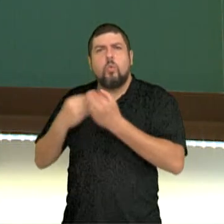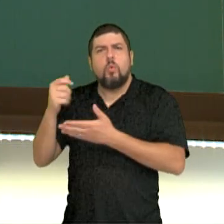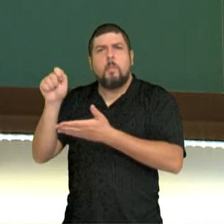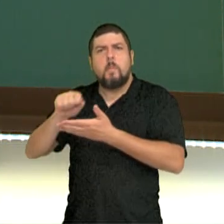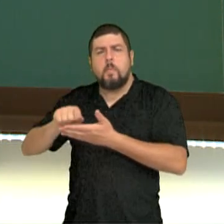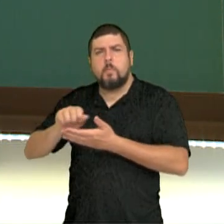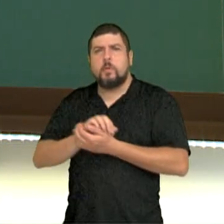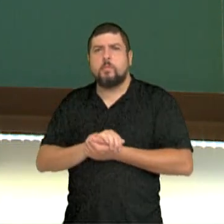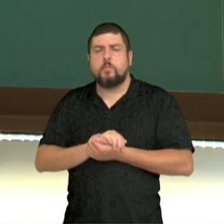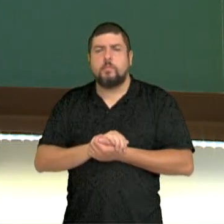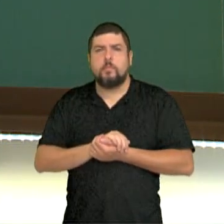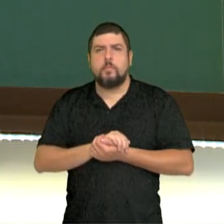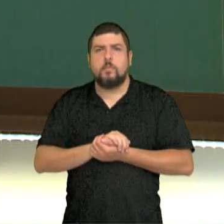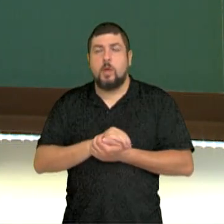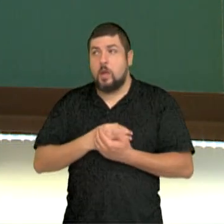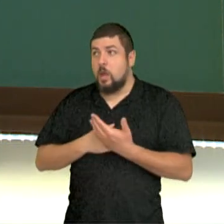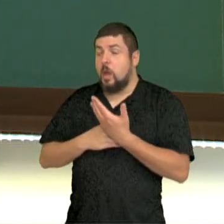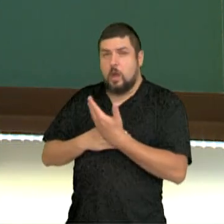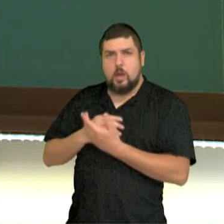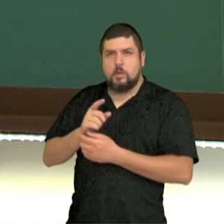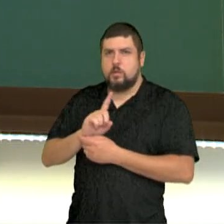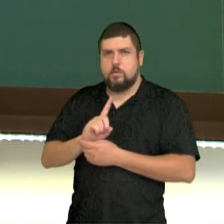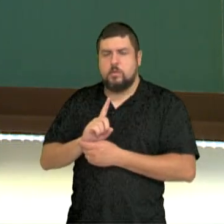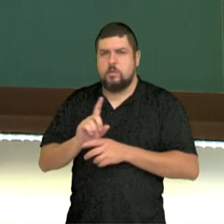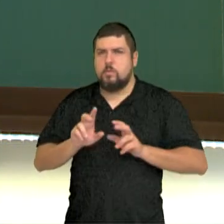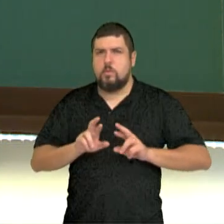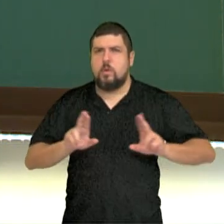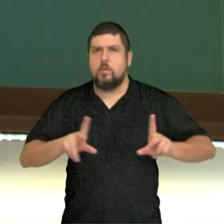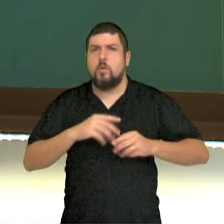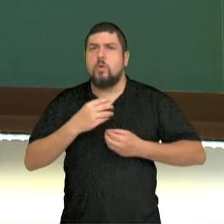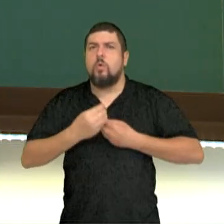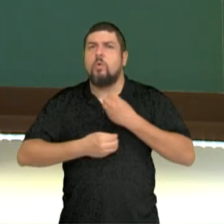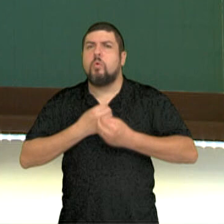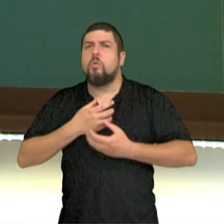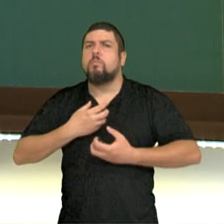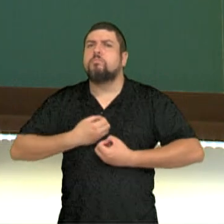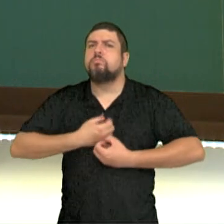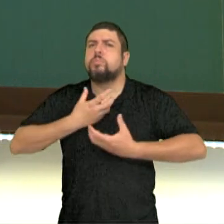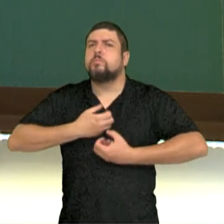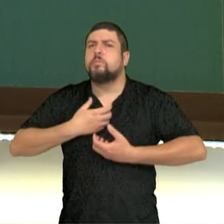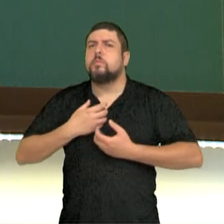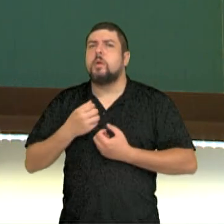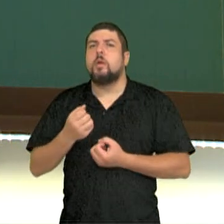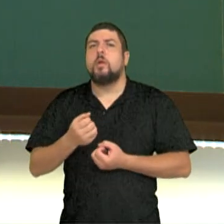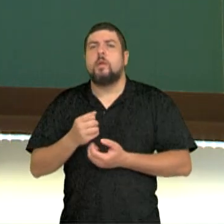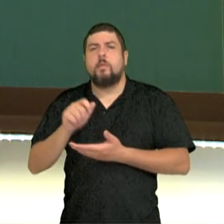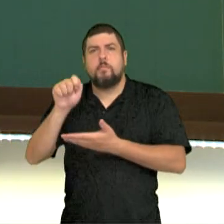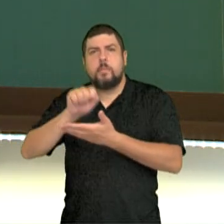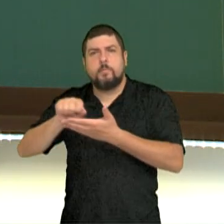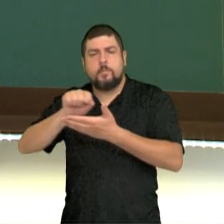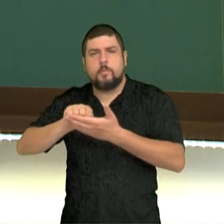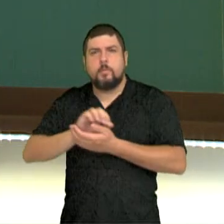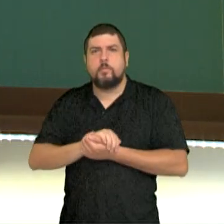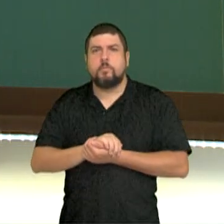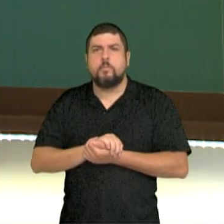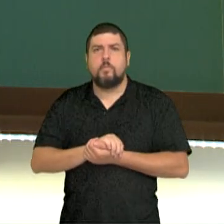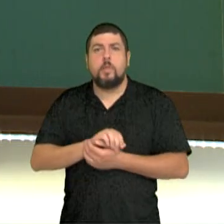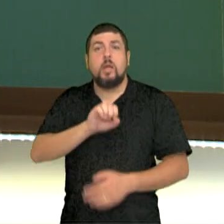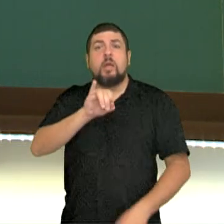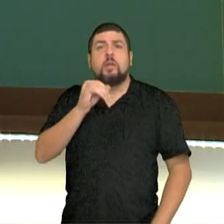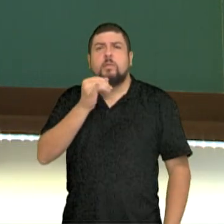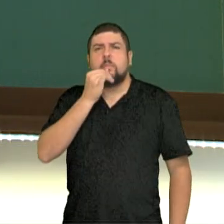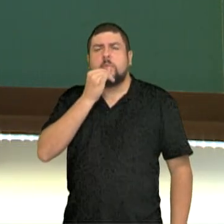não, aqui foi falado sobre o processo de criação dos poemas. Se fosse, por exemplo, uma entrevista com um